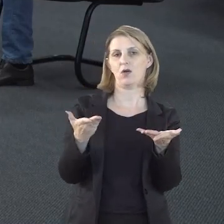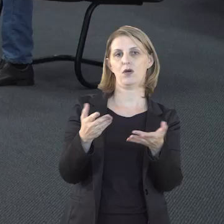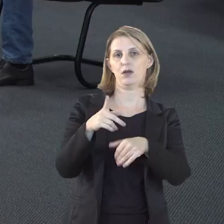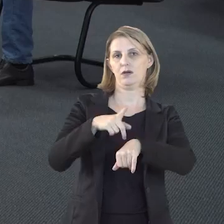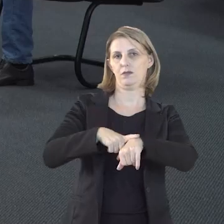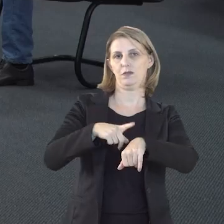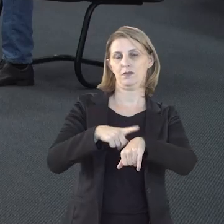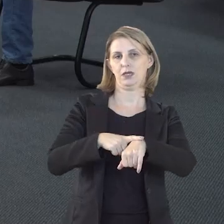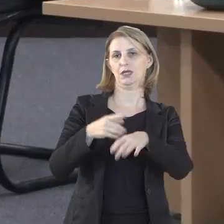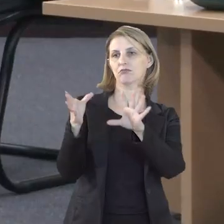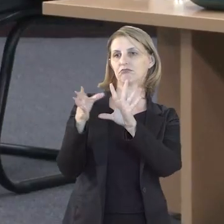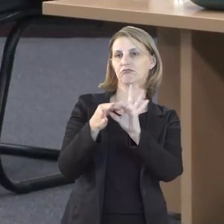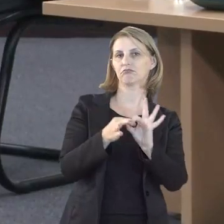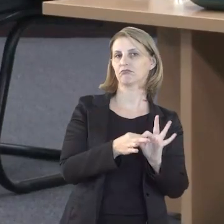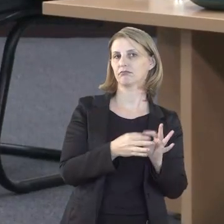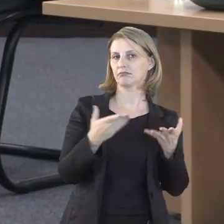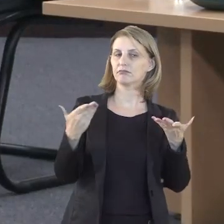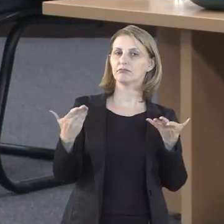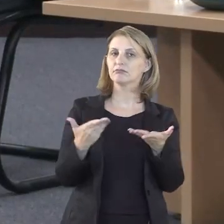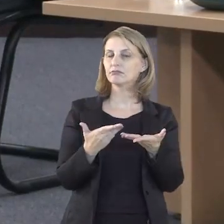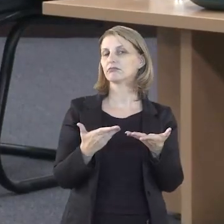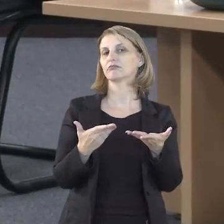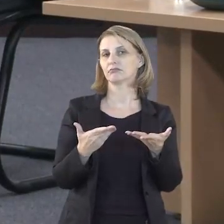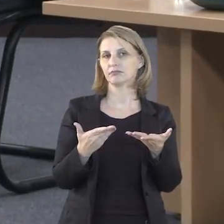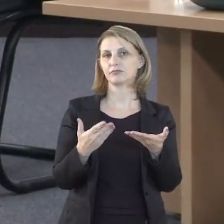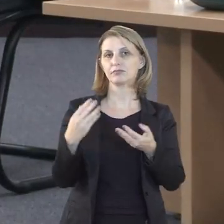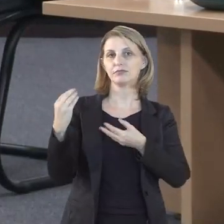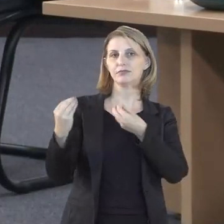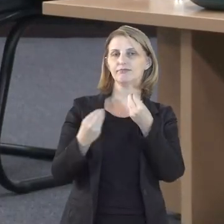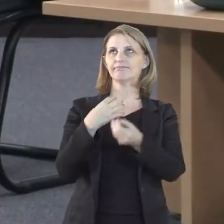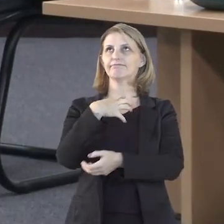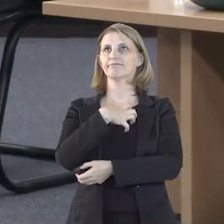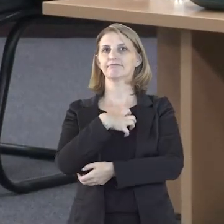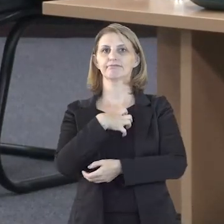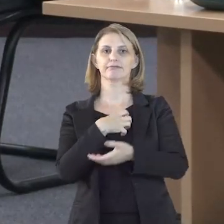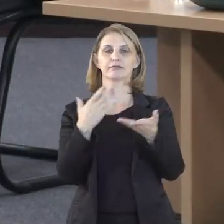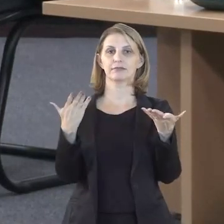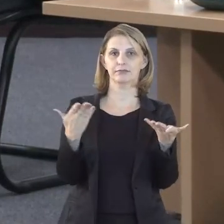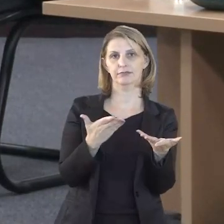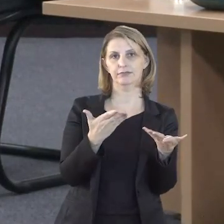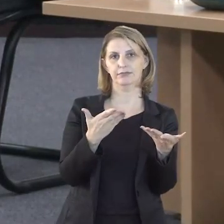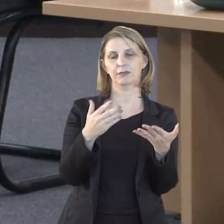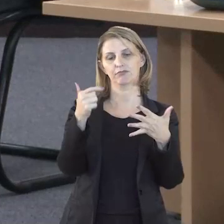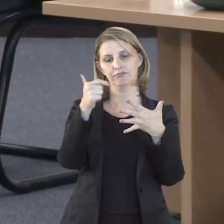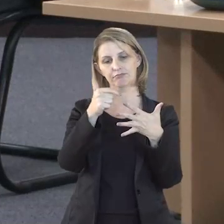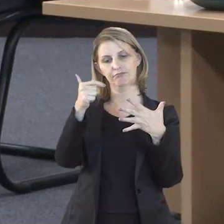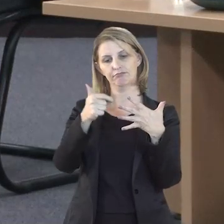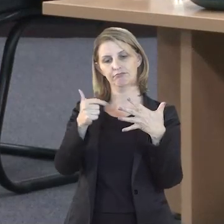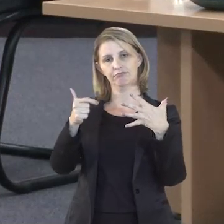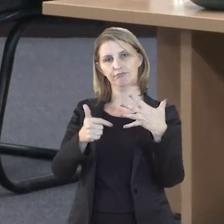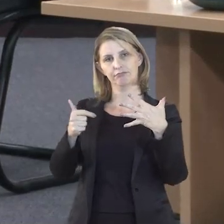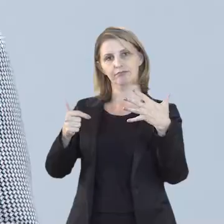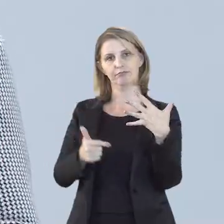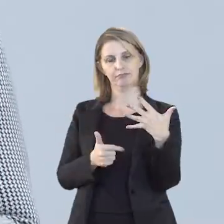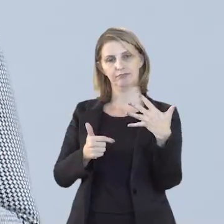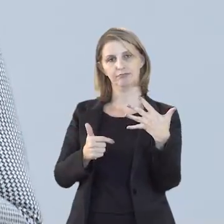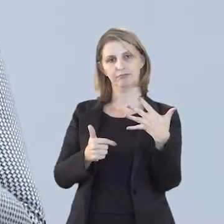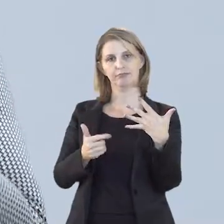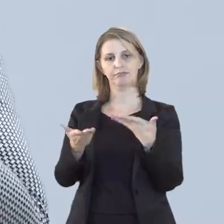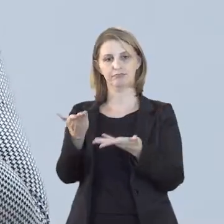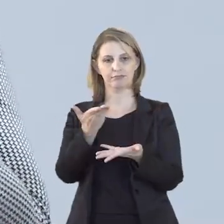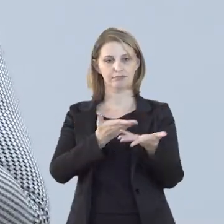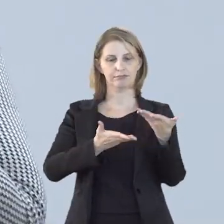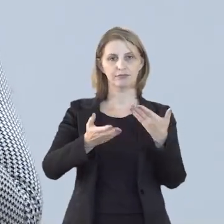vida, o lugar onde eu estou naquele momento, o contexto que eu estou vivendo, como que eu estou me sentindo.